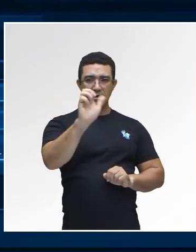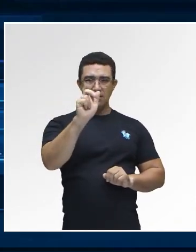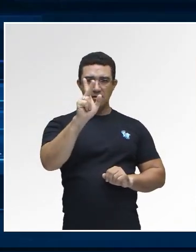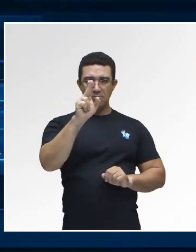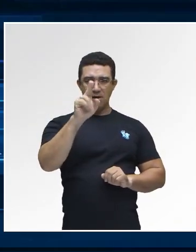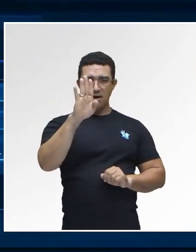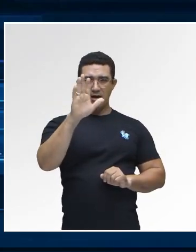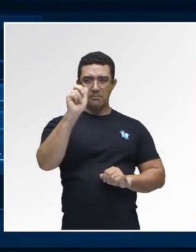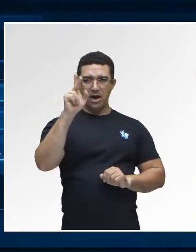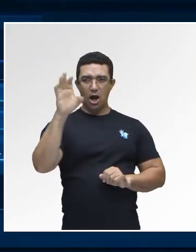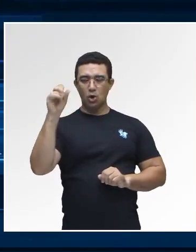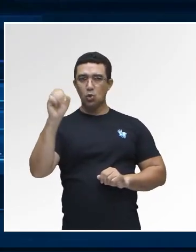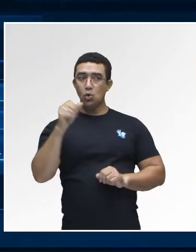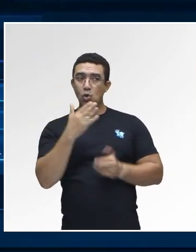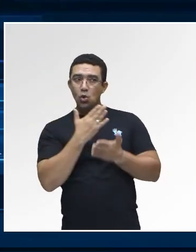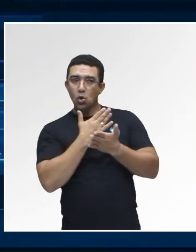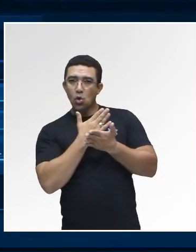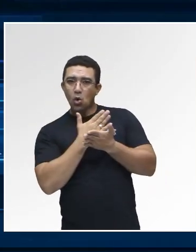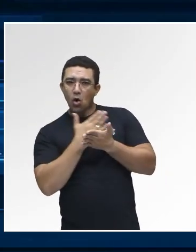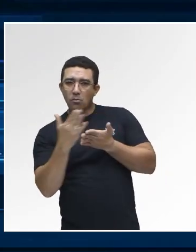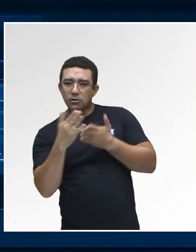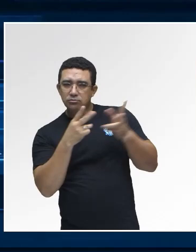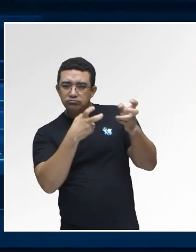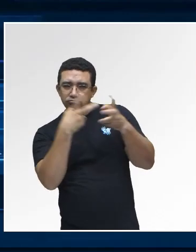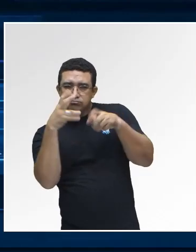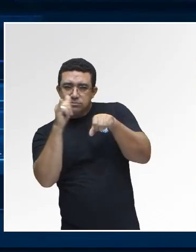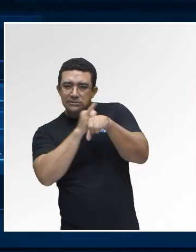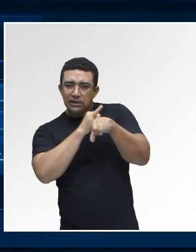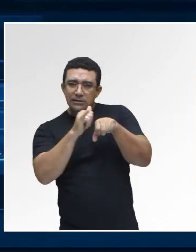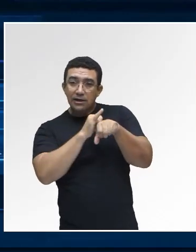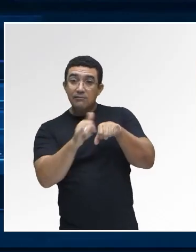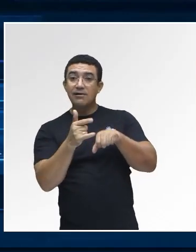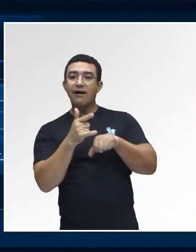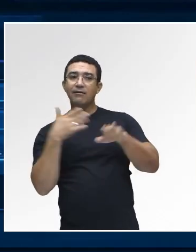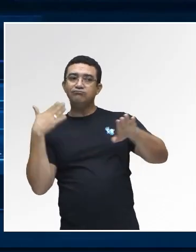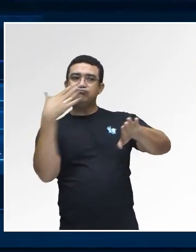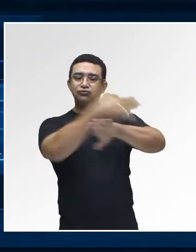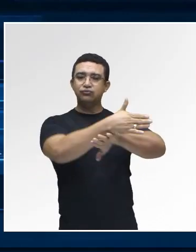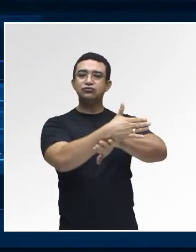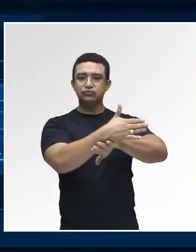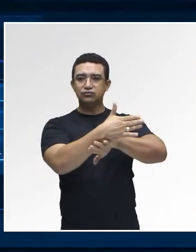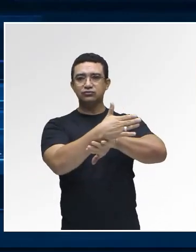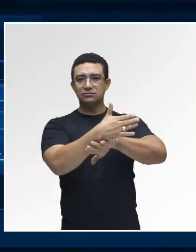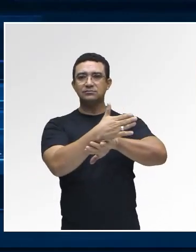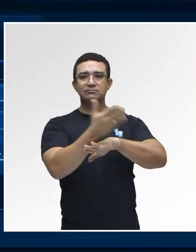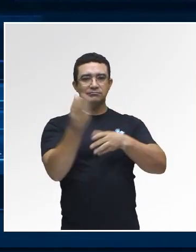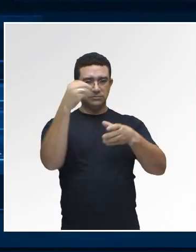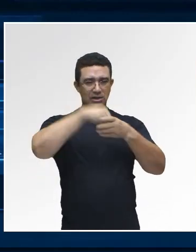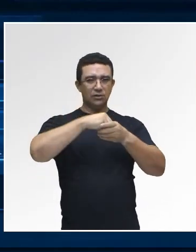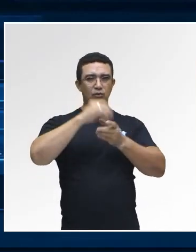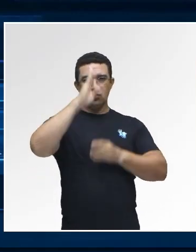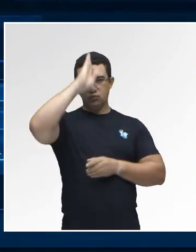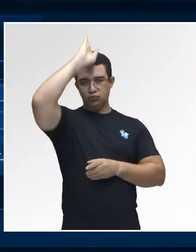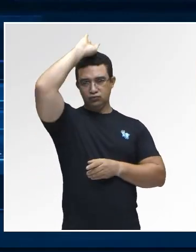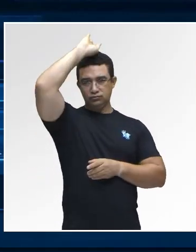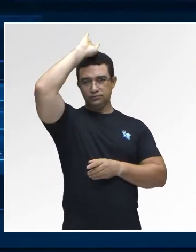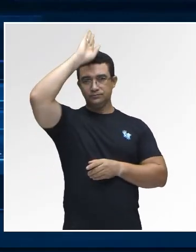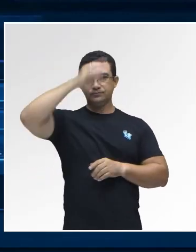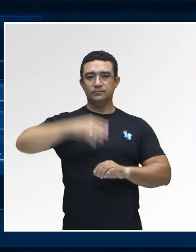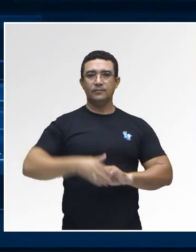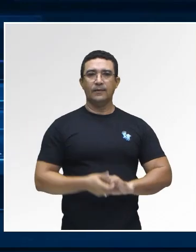controlar totalmente, tá bom? Êxodo rural, uma palavrinha também muito famosa, até aqui mesmo na nossa